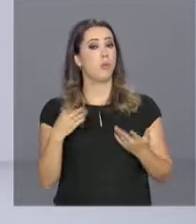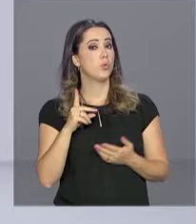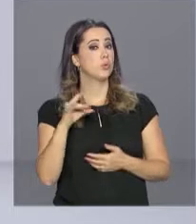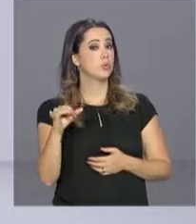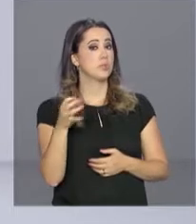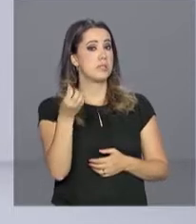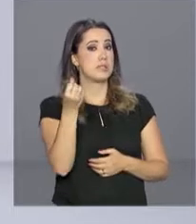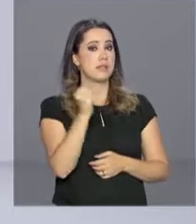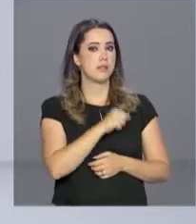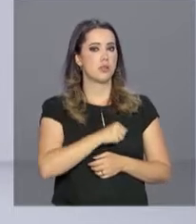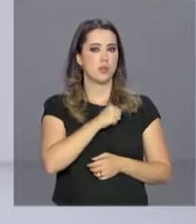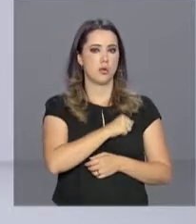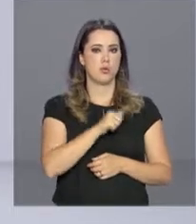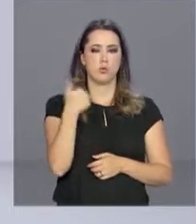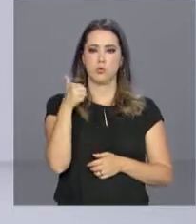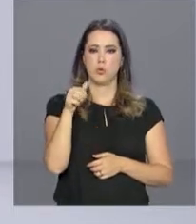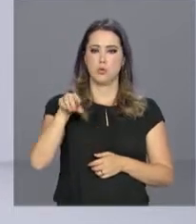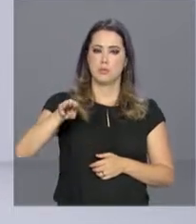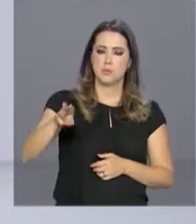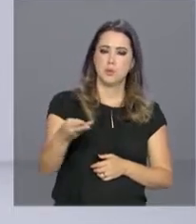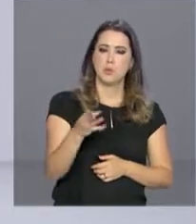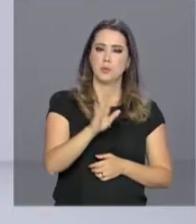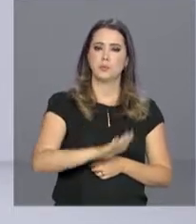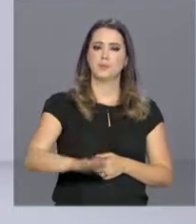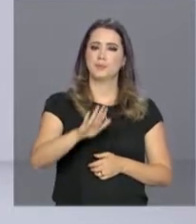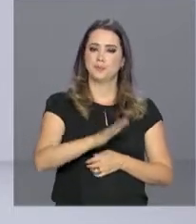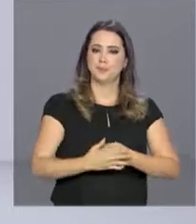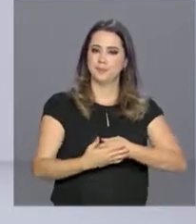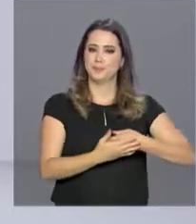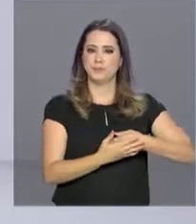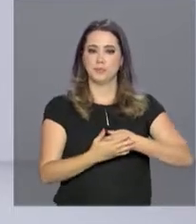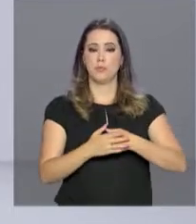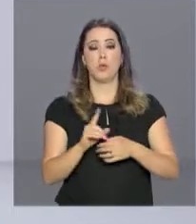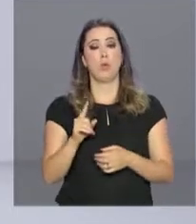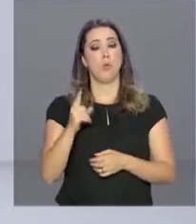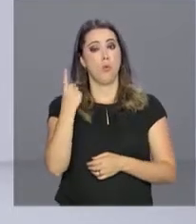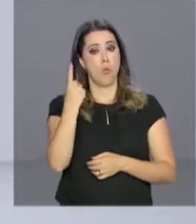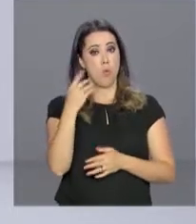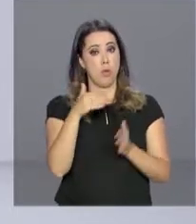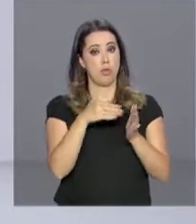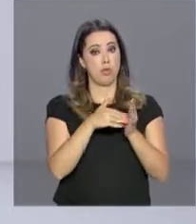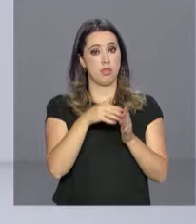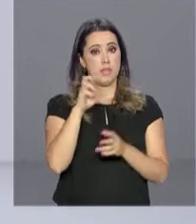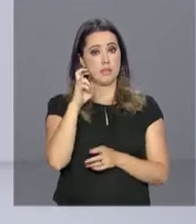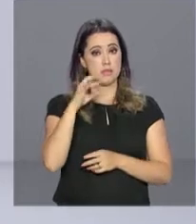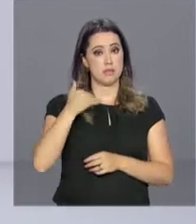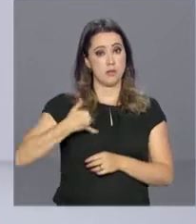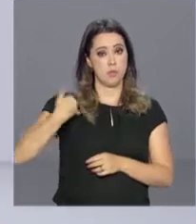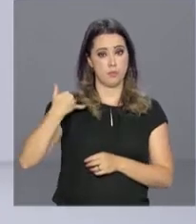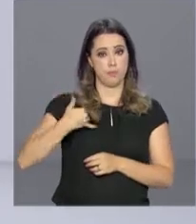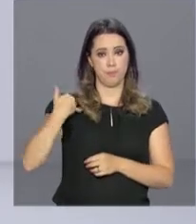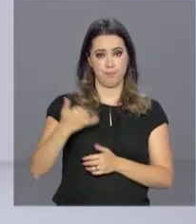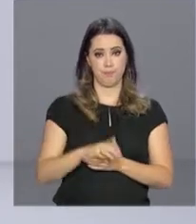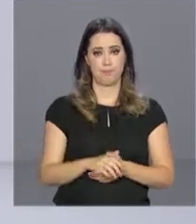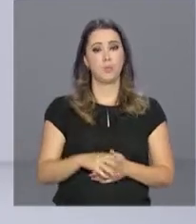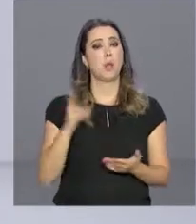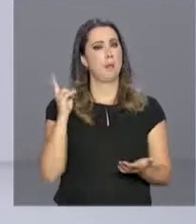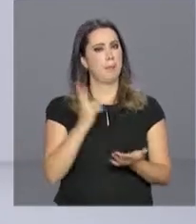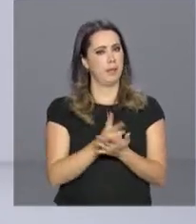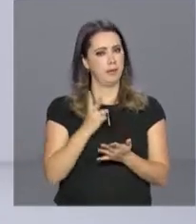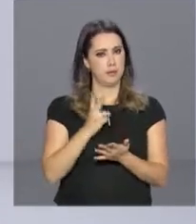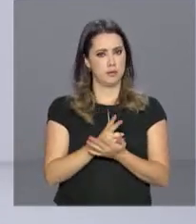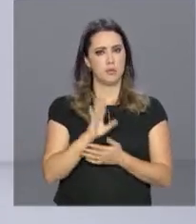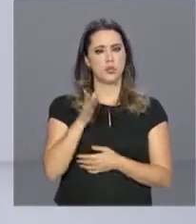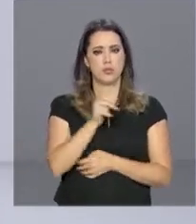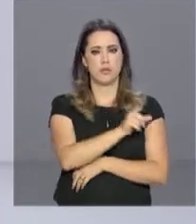público alvo são 11 milhões e 200 mil crianças que têm entre um e cinco anos de idade mesmo que já